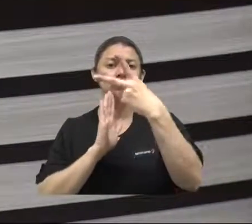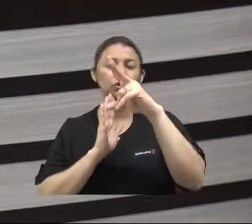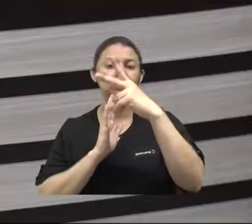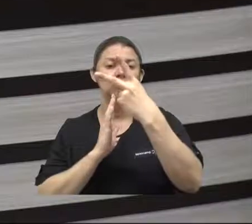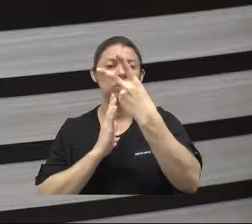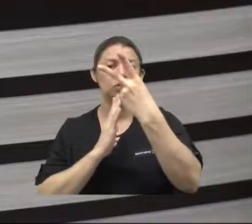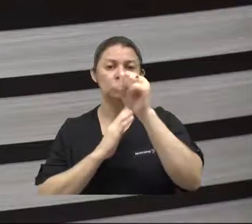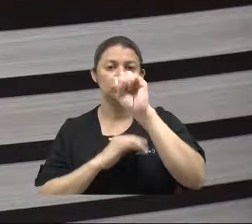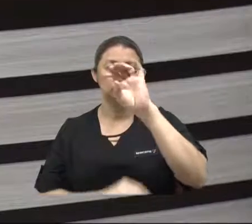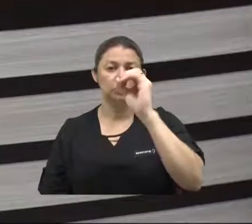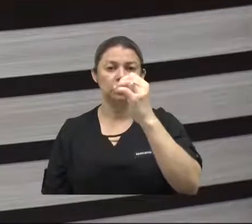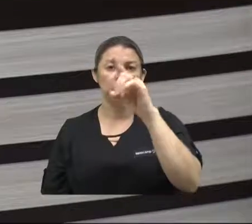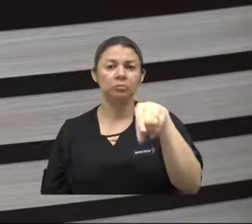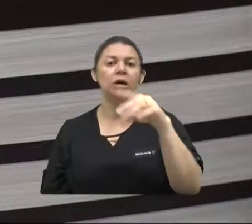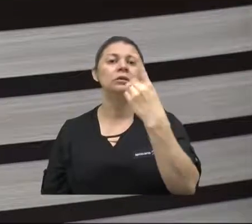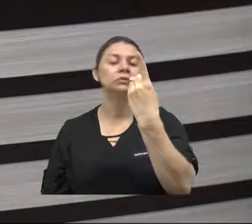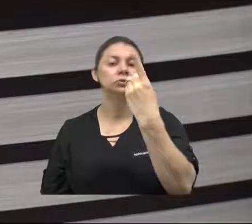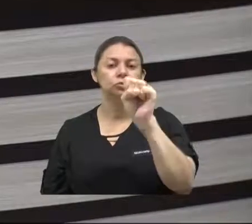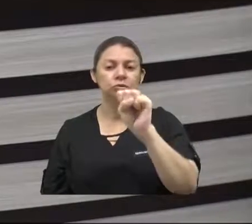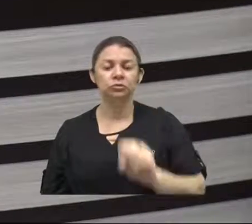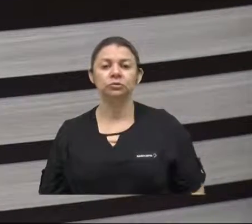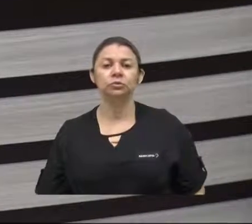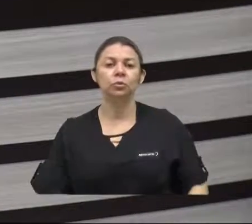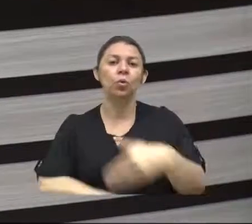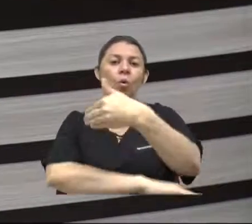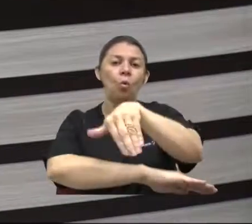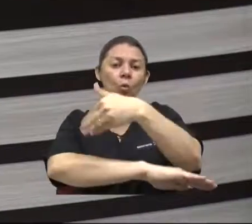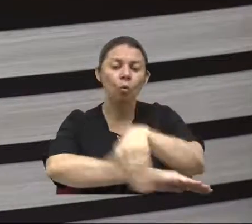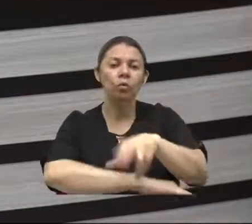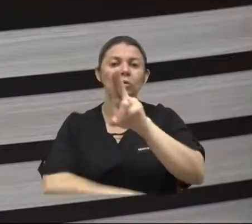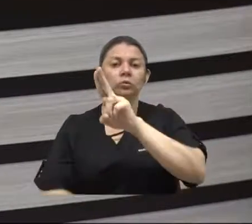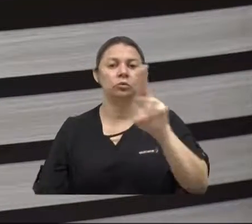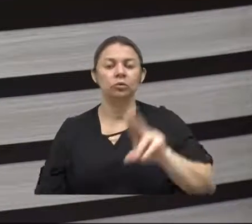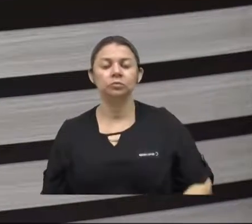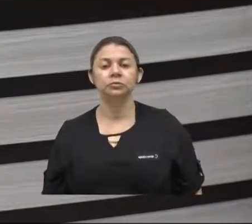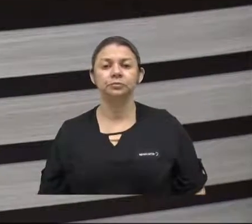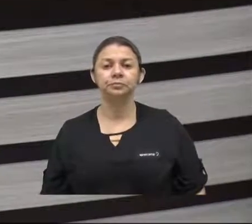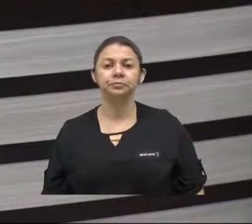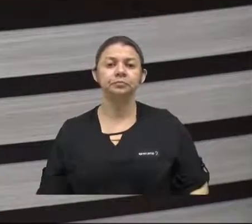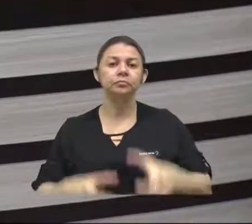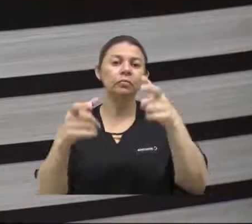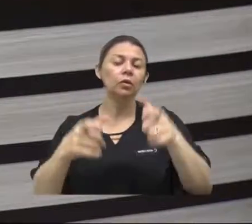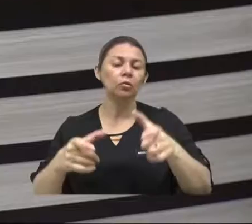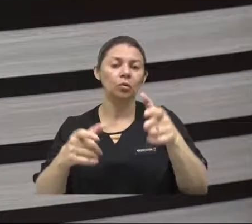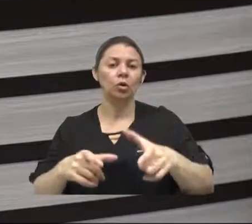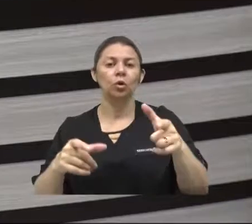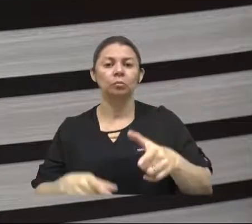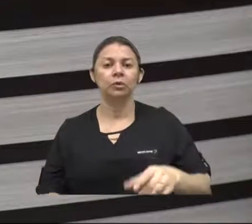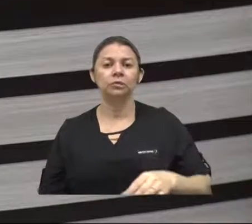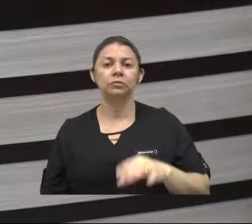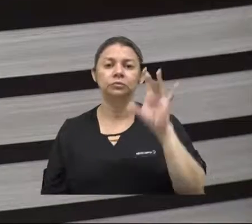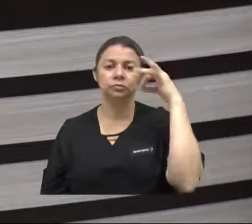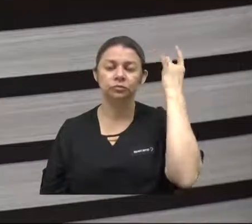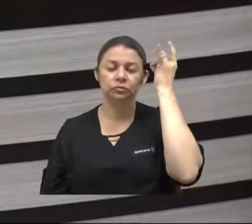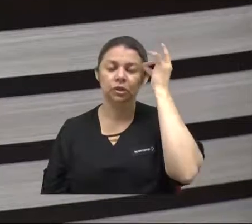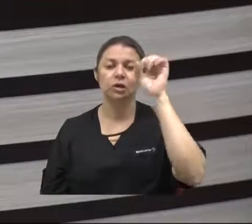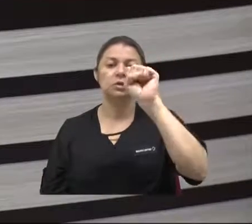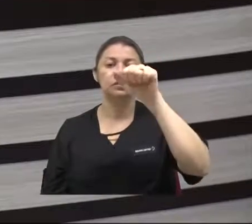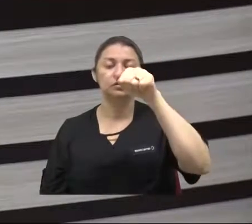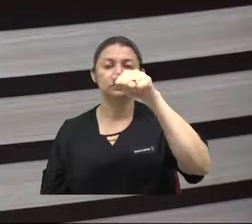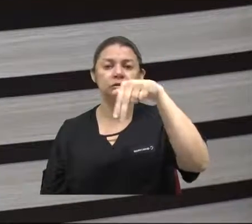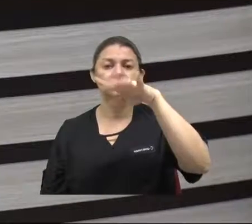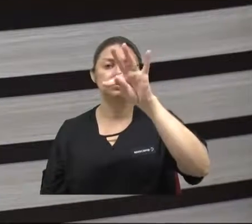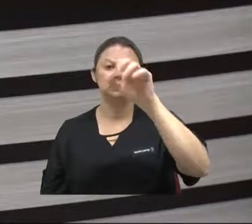280/2018, que dispõe sobre a denominação de ruas de loteamento Jardim Santa Clara, no município de Limeira, e da outras providências, vereador Wagner